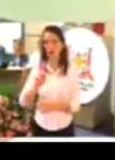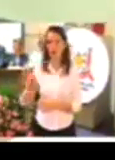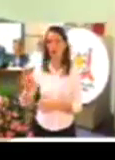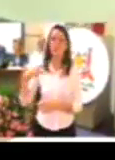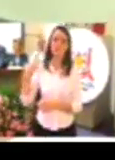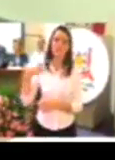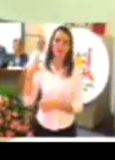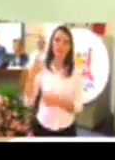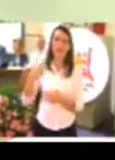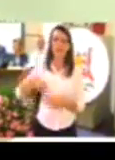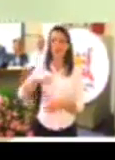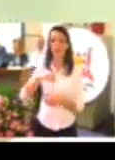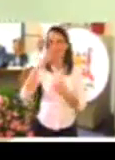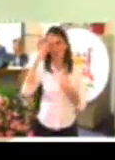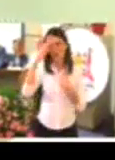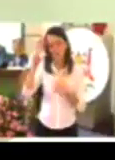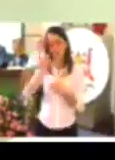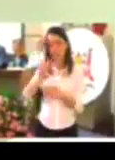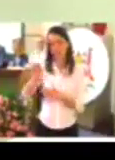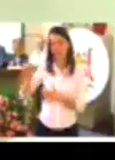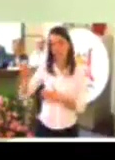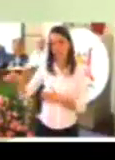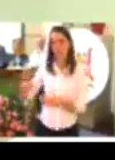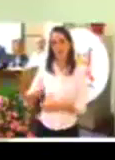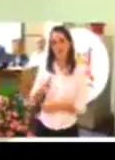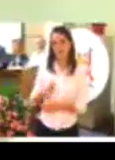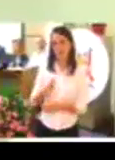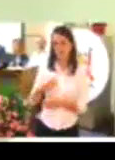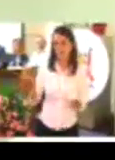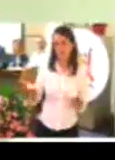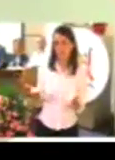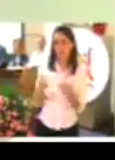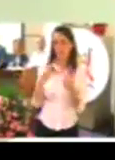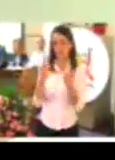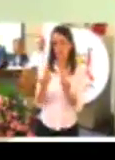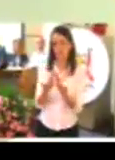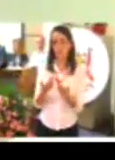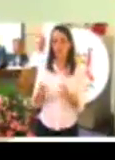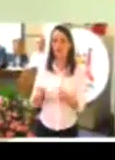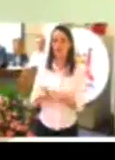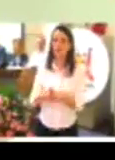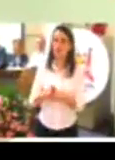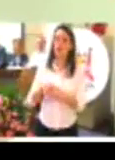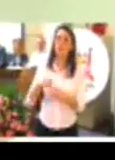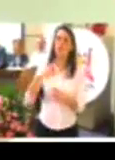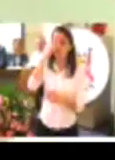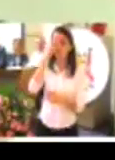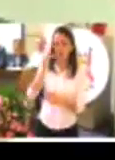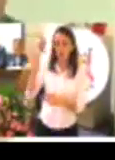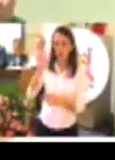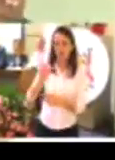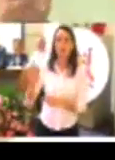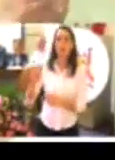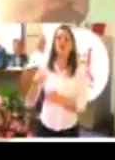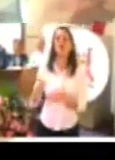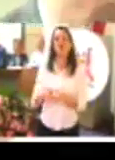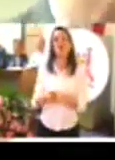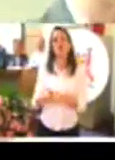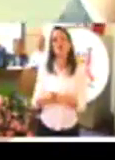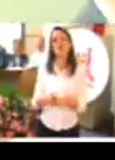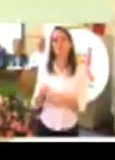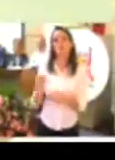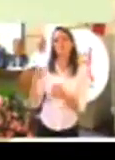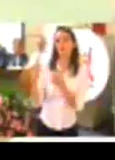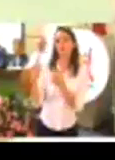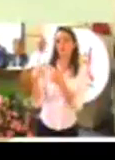os vereadores, agradecer cada um de vocês que estão aqui. Comunidade acadêmica, presidentes de câmaras